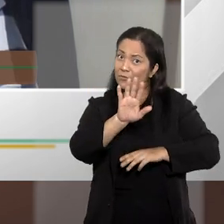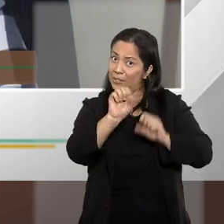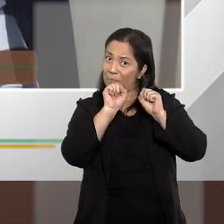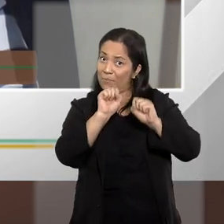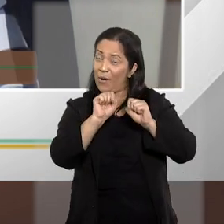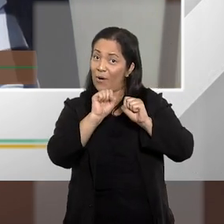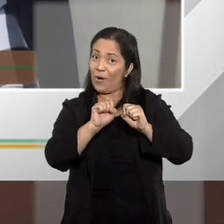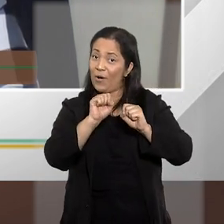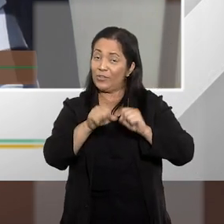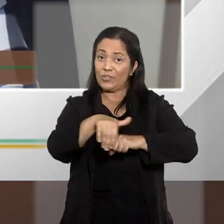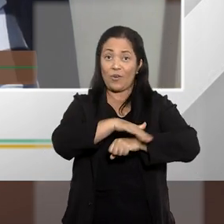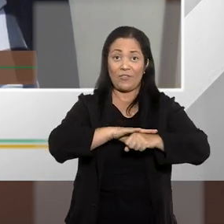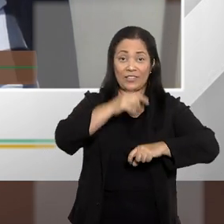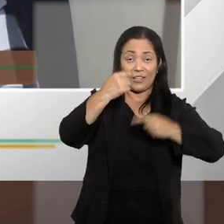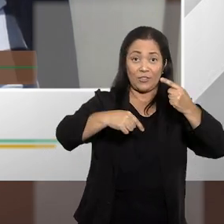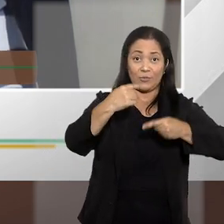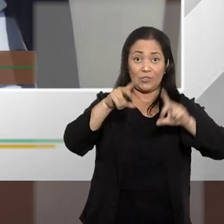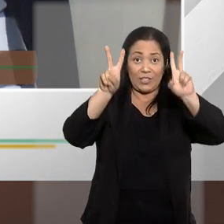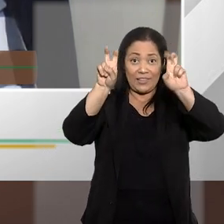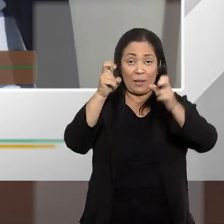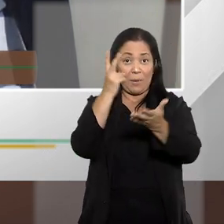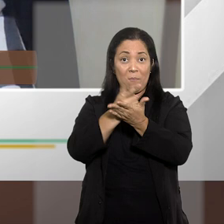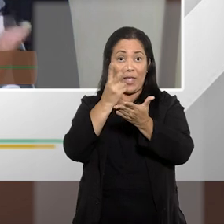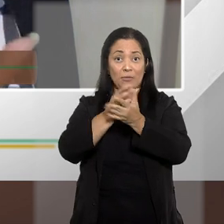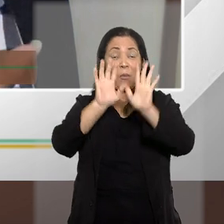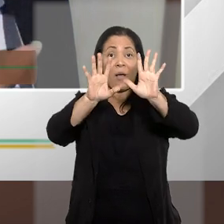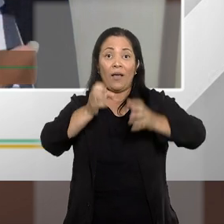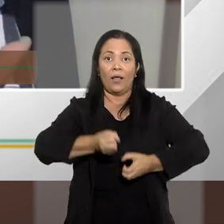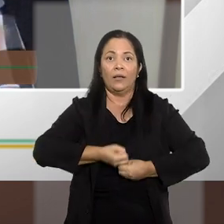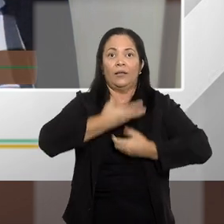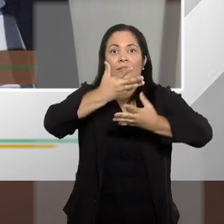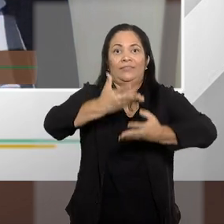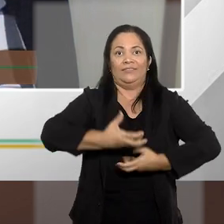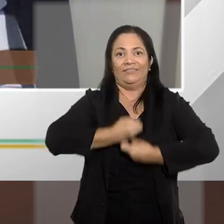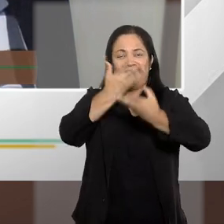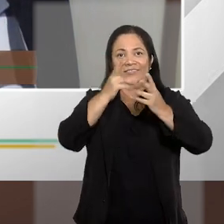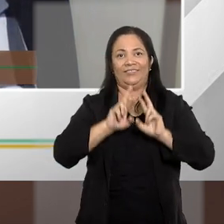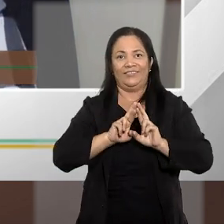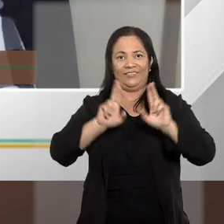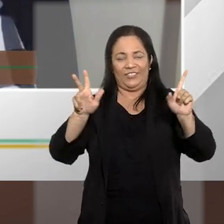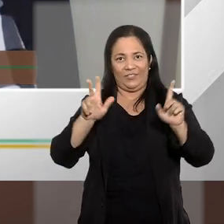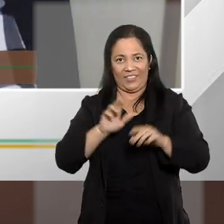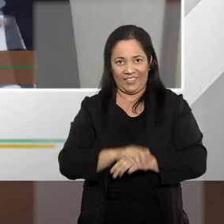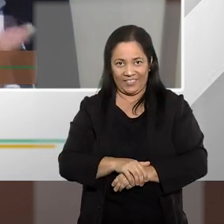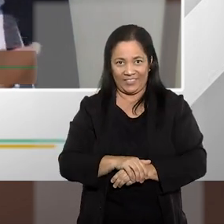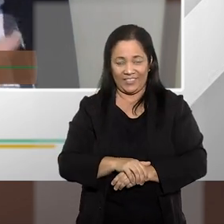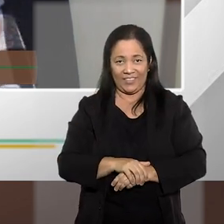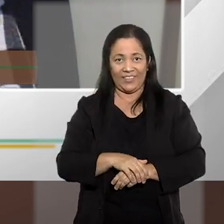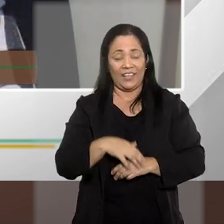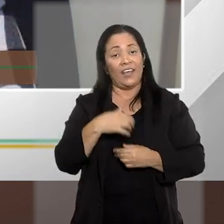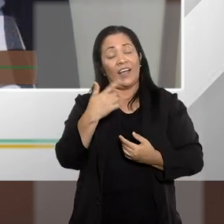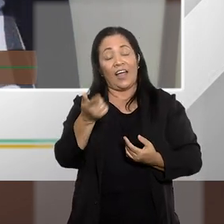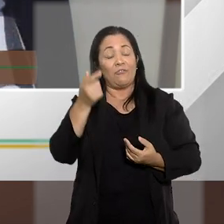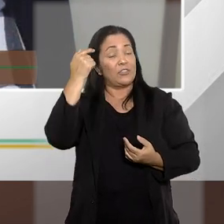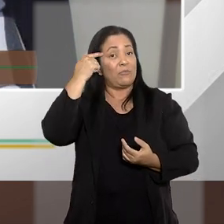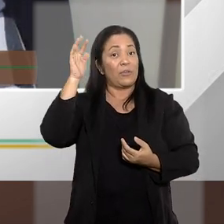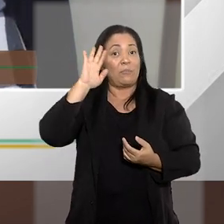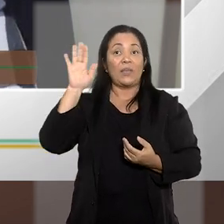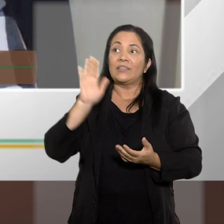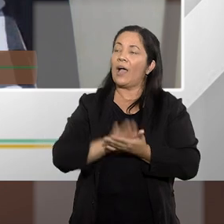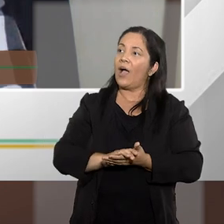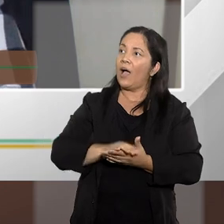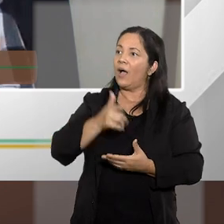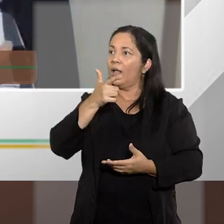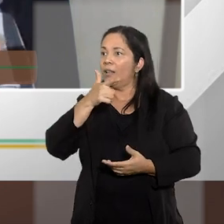se expressar sobre um determinado tema de formas tão diferentes e tão diversas. Essa ideia de que você quer ferir a língua